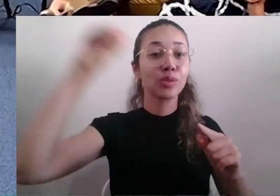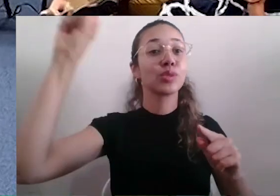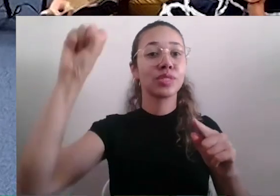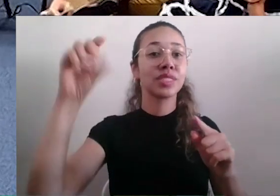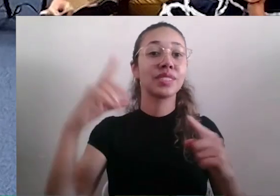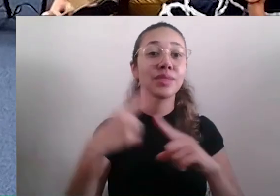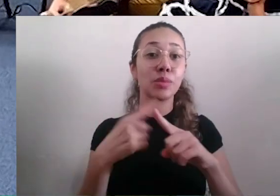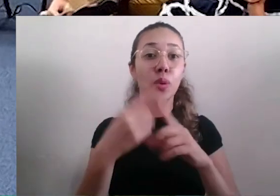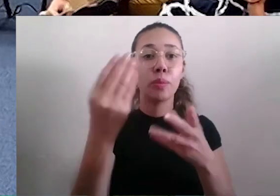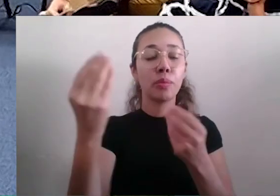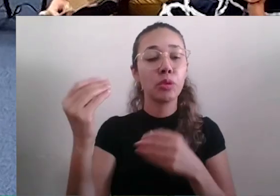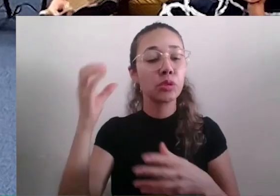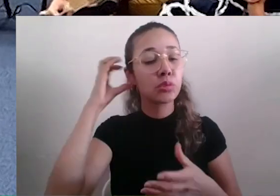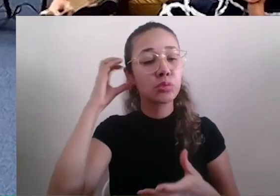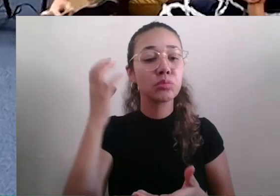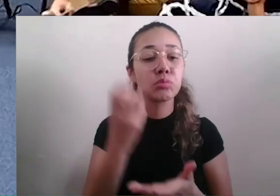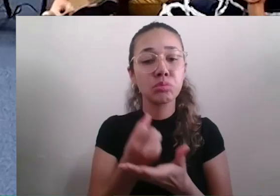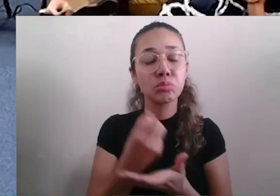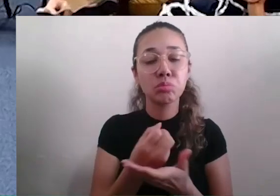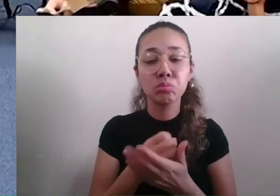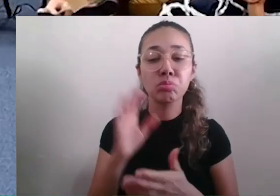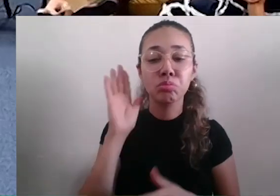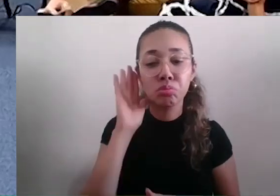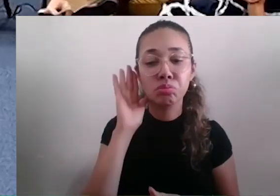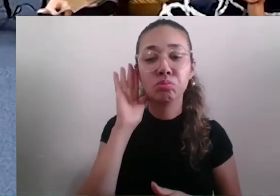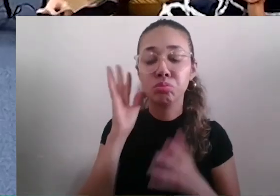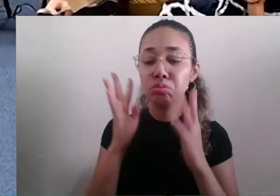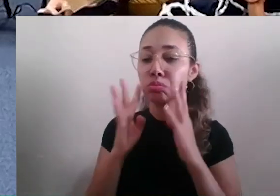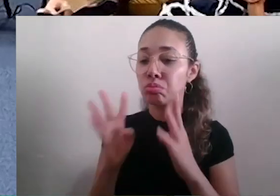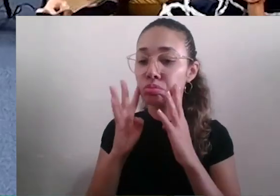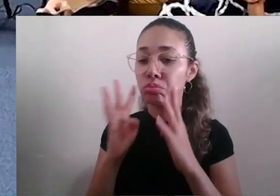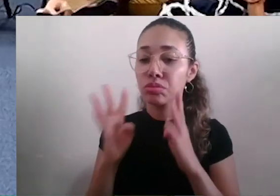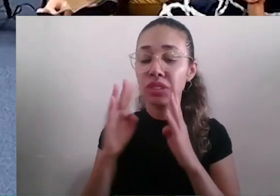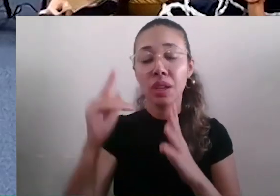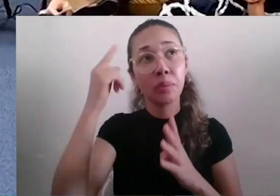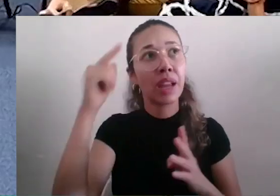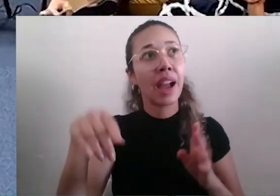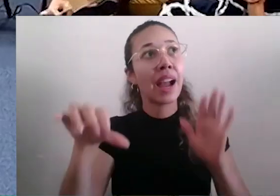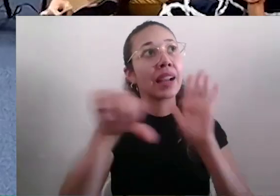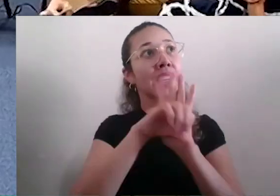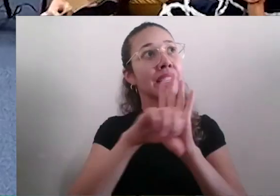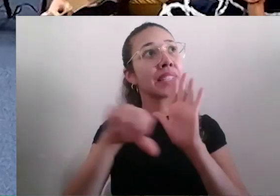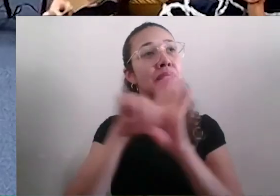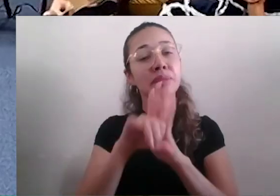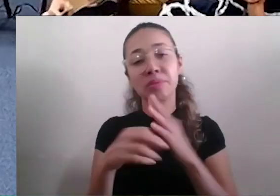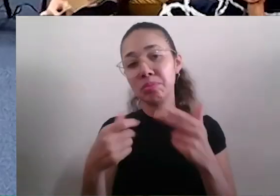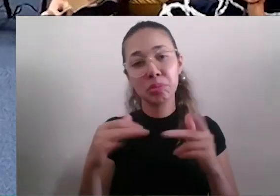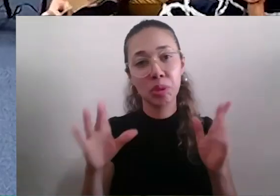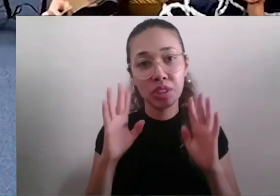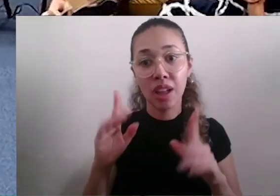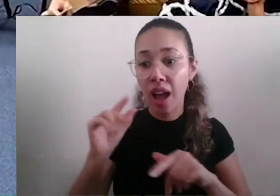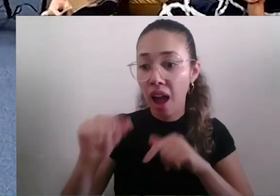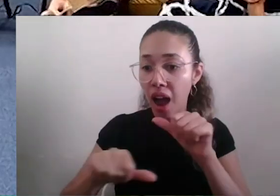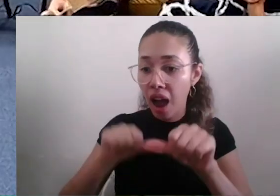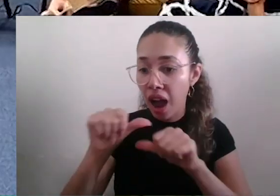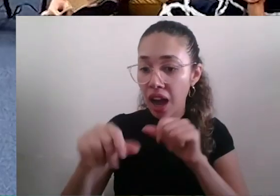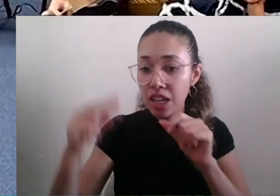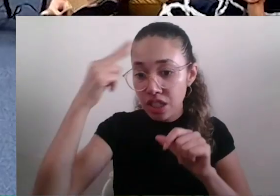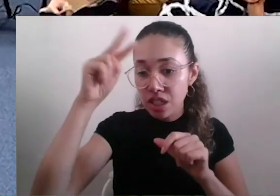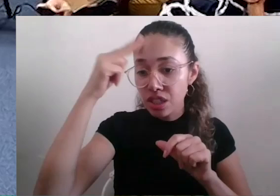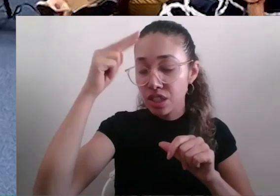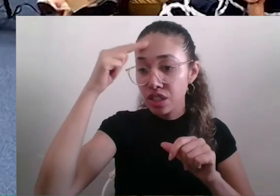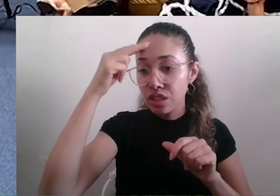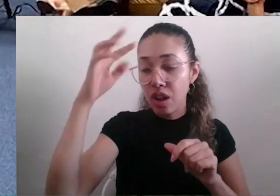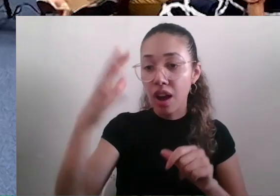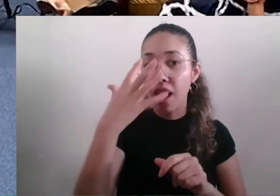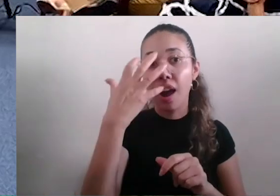ouvir pensando que era era algum podcast que falava de crime e depois foi sendo engolido por aquilo por que